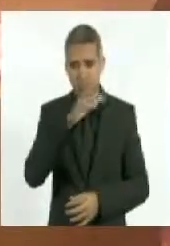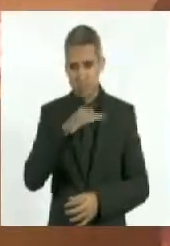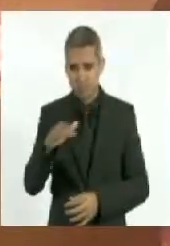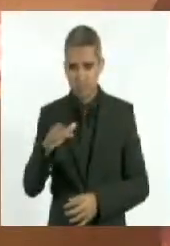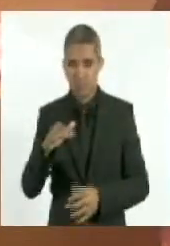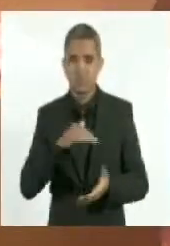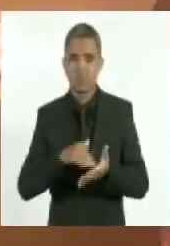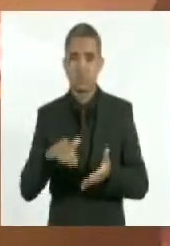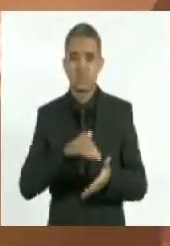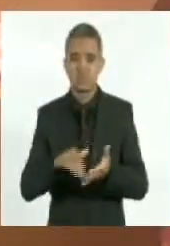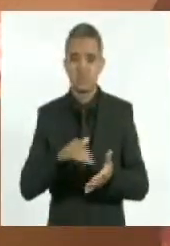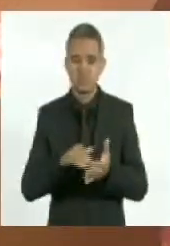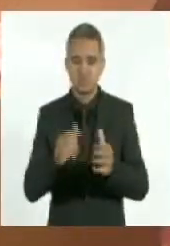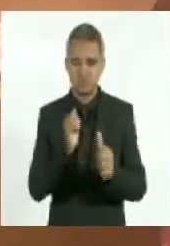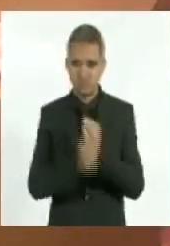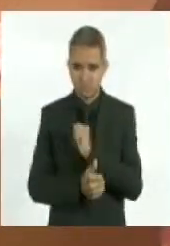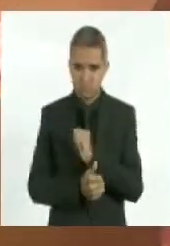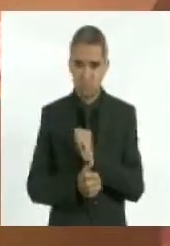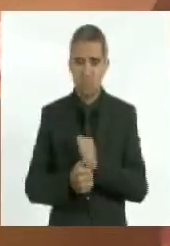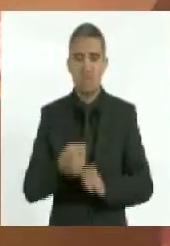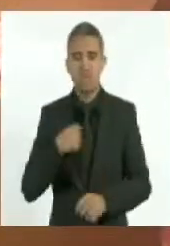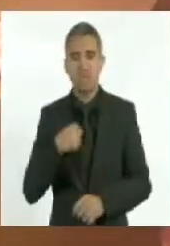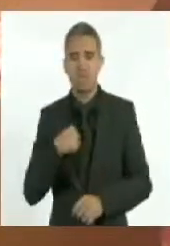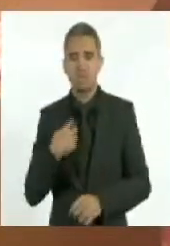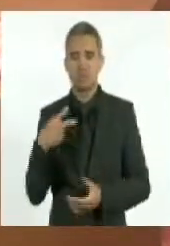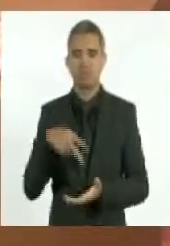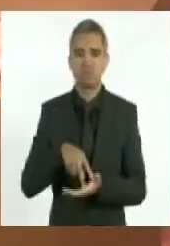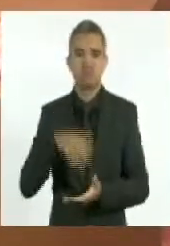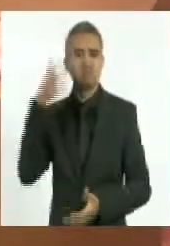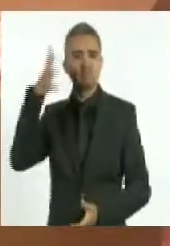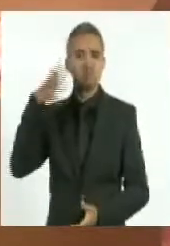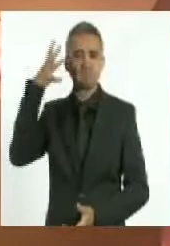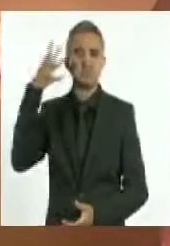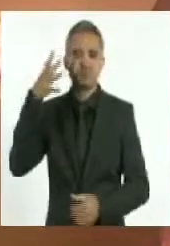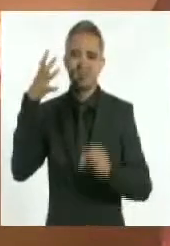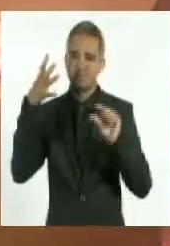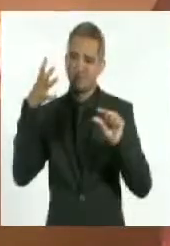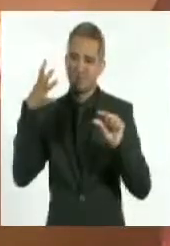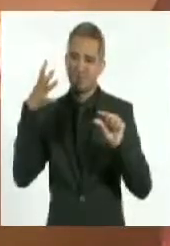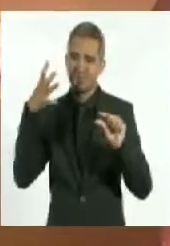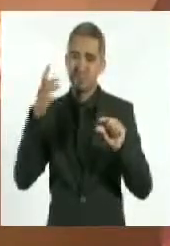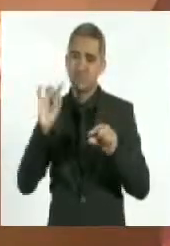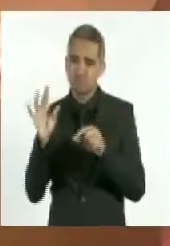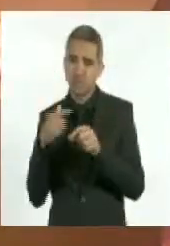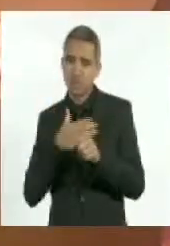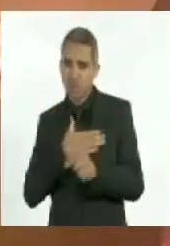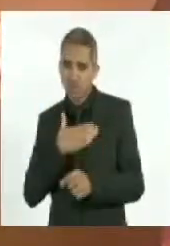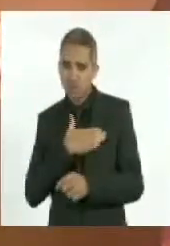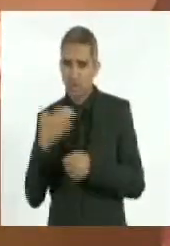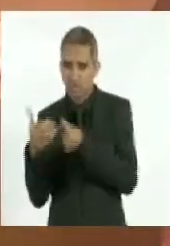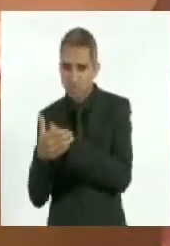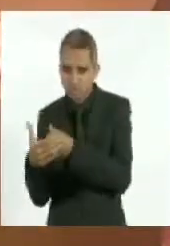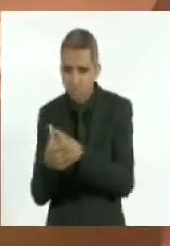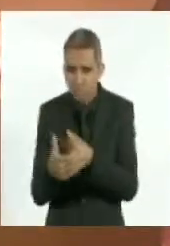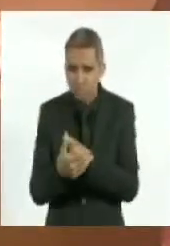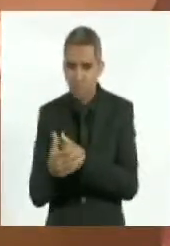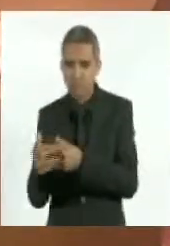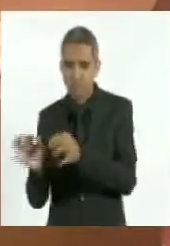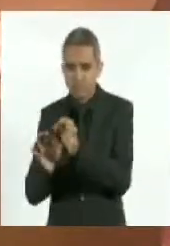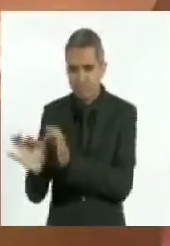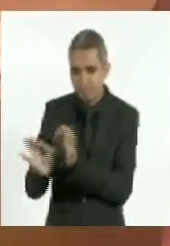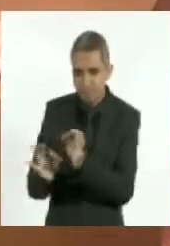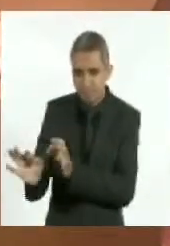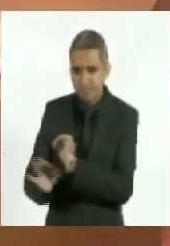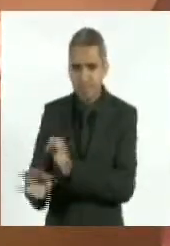sou de trabalhar nos bastidores. Nós temos uma minuta do projeto de lei, que inclusive conversei com o meu líder